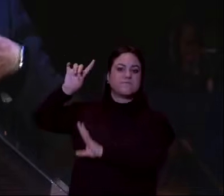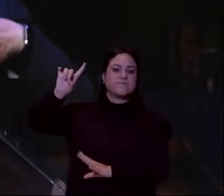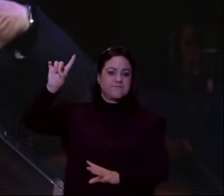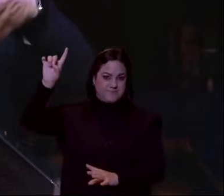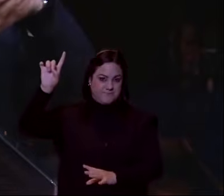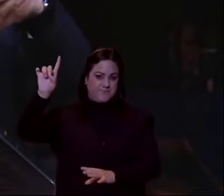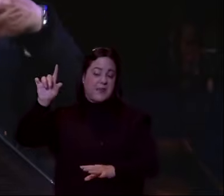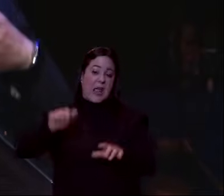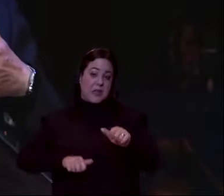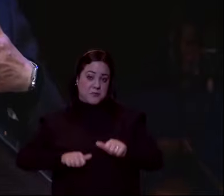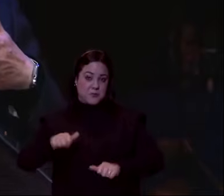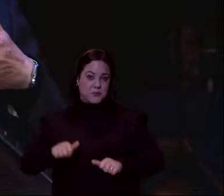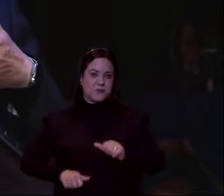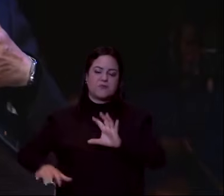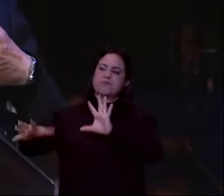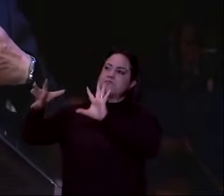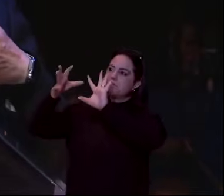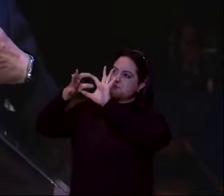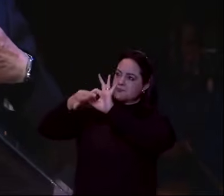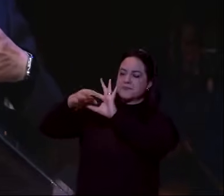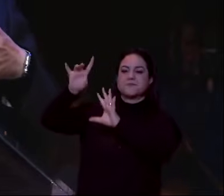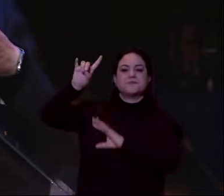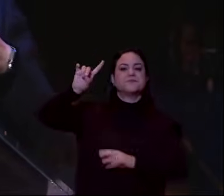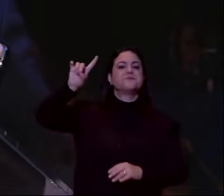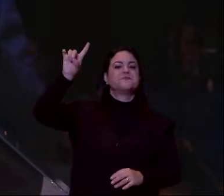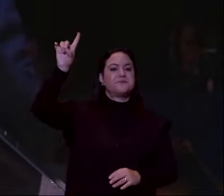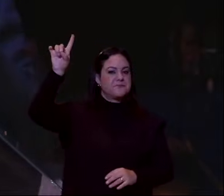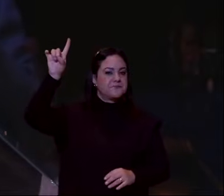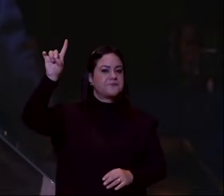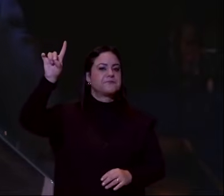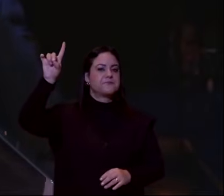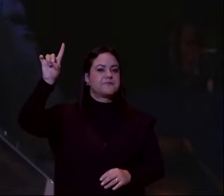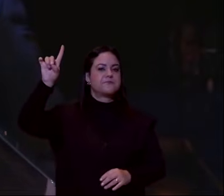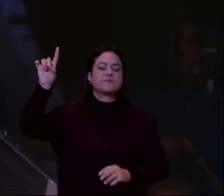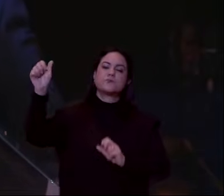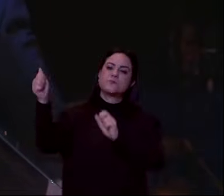envolvidos, conduzidos,